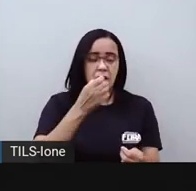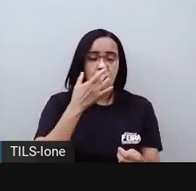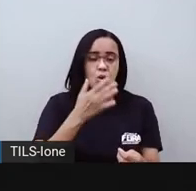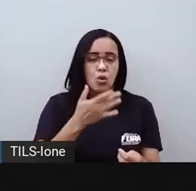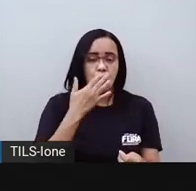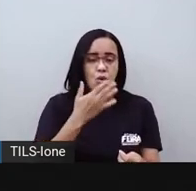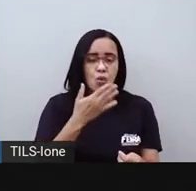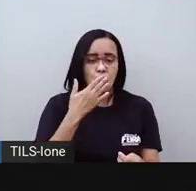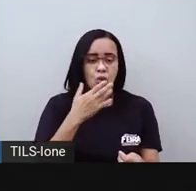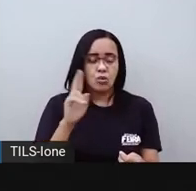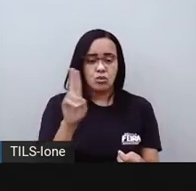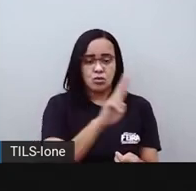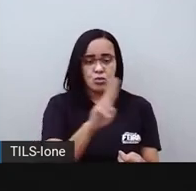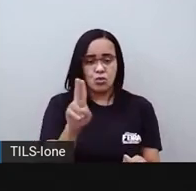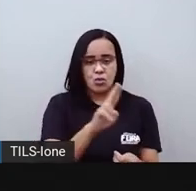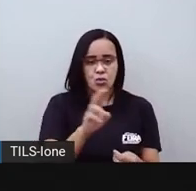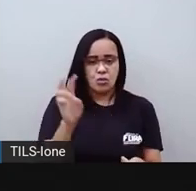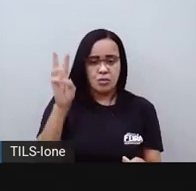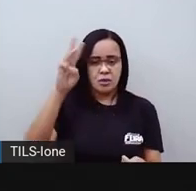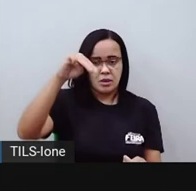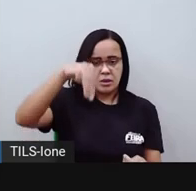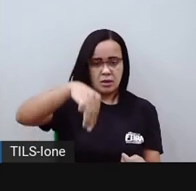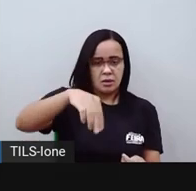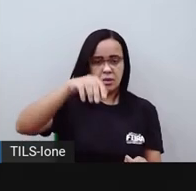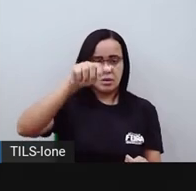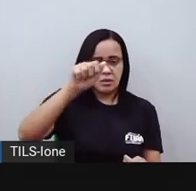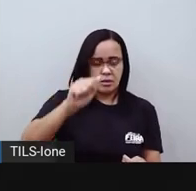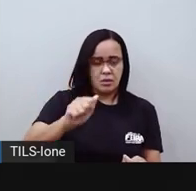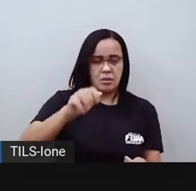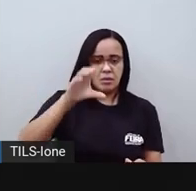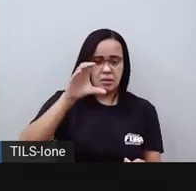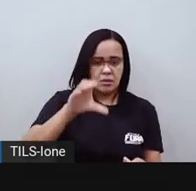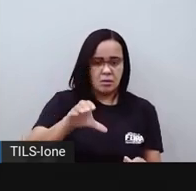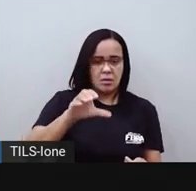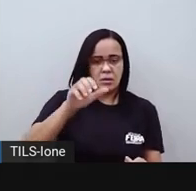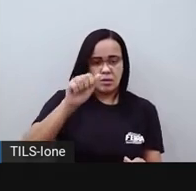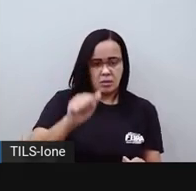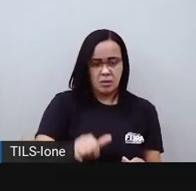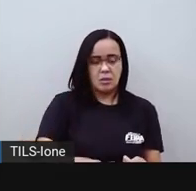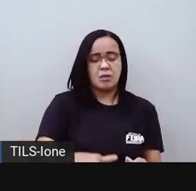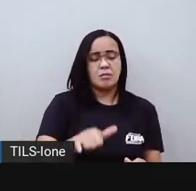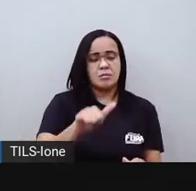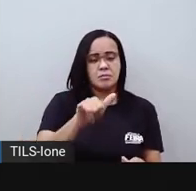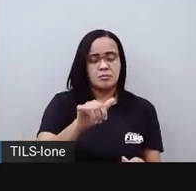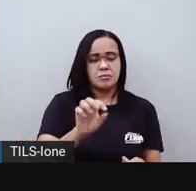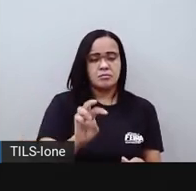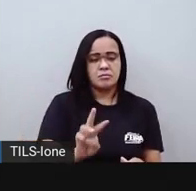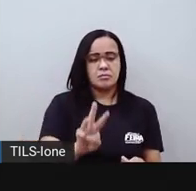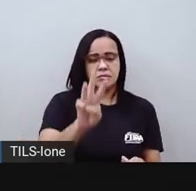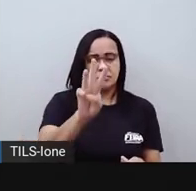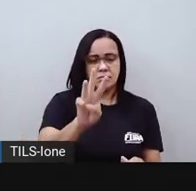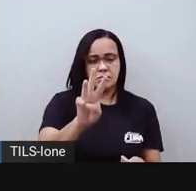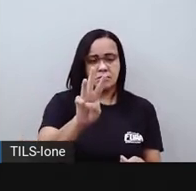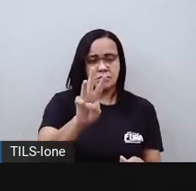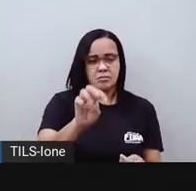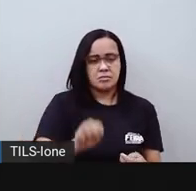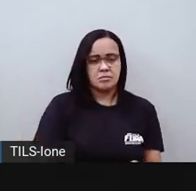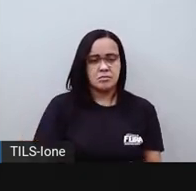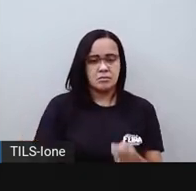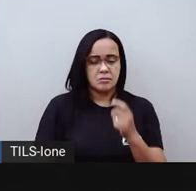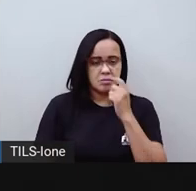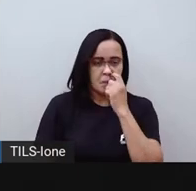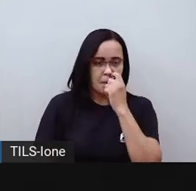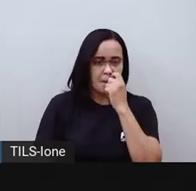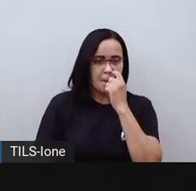macaw. Macaw. Macaw. Então, blue macaw quer dizer... Blue macaw. Será que para ele está